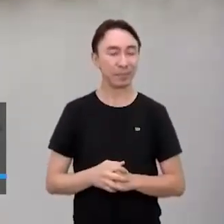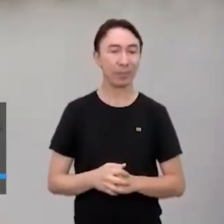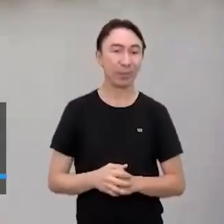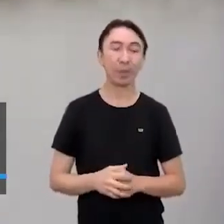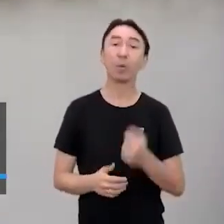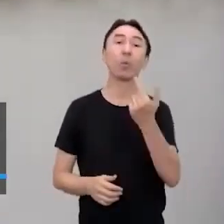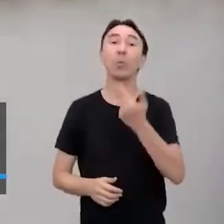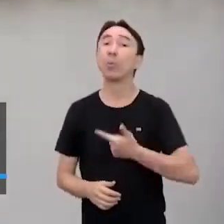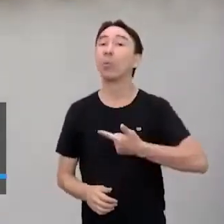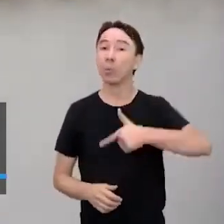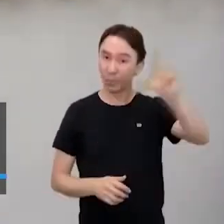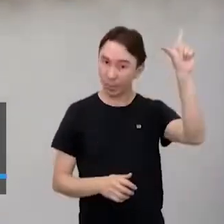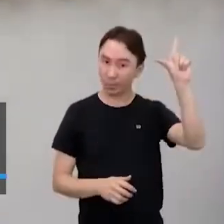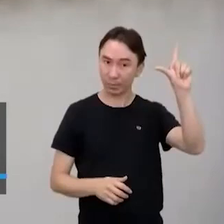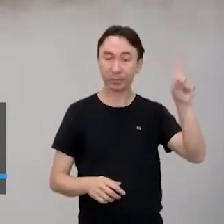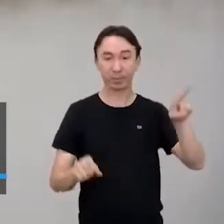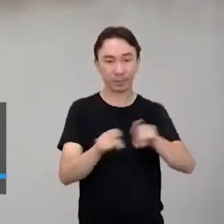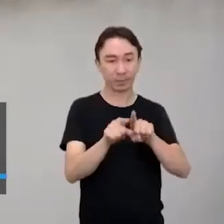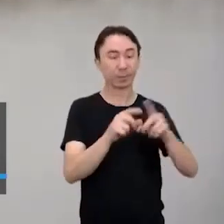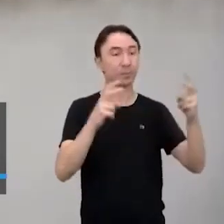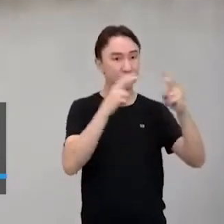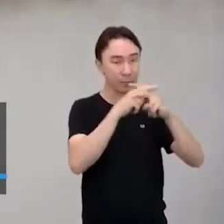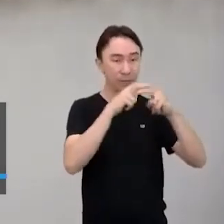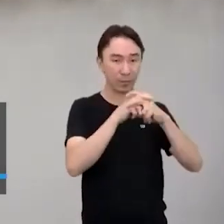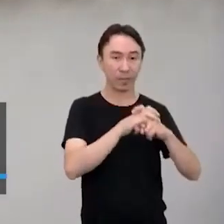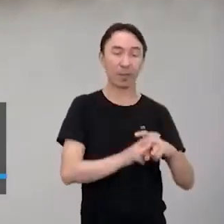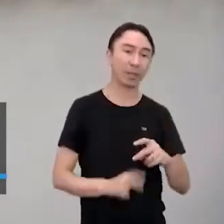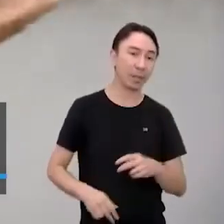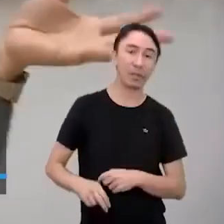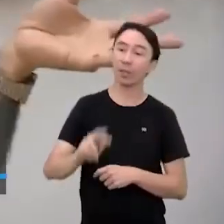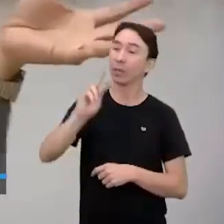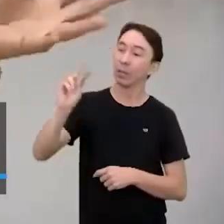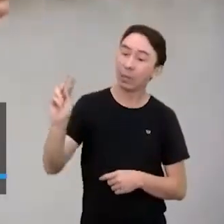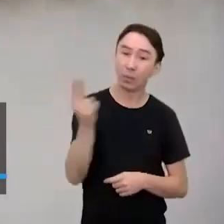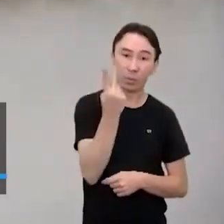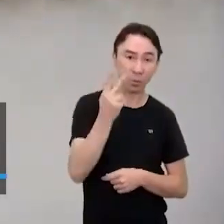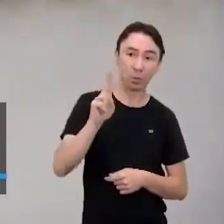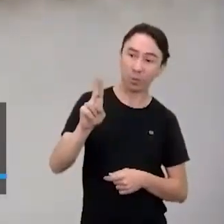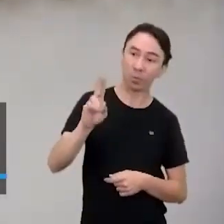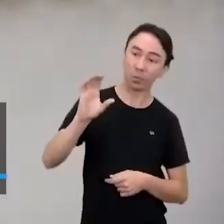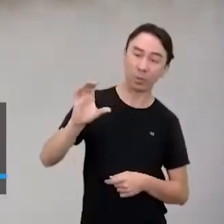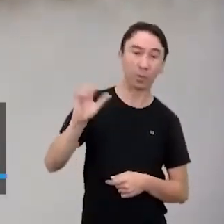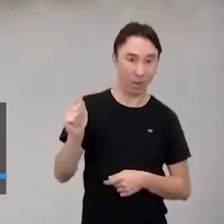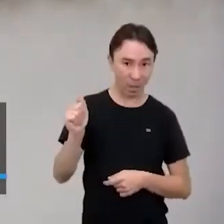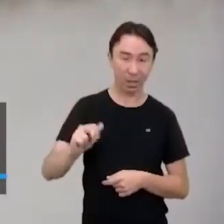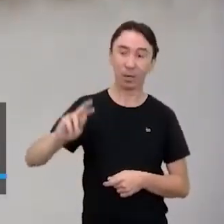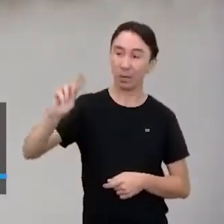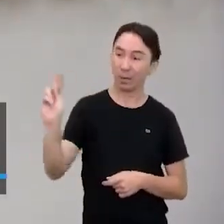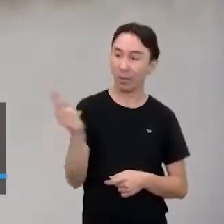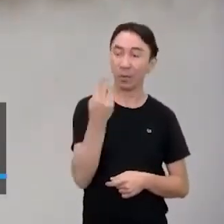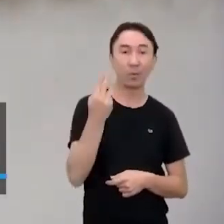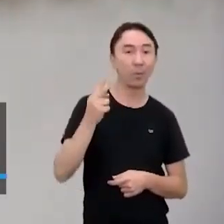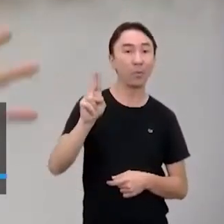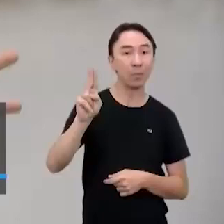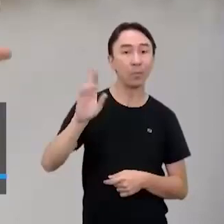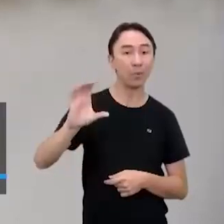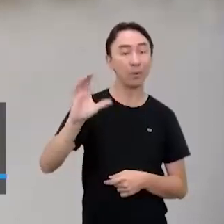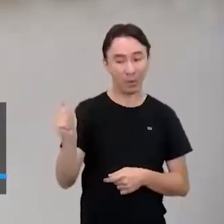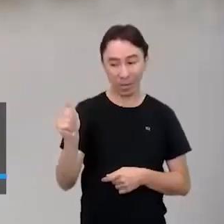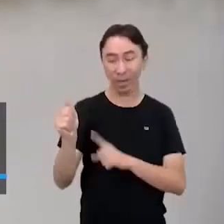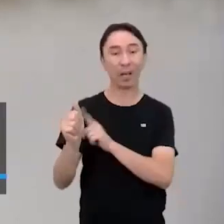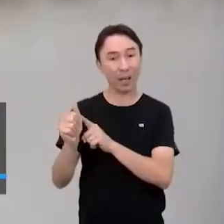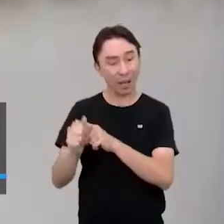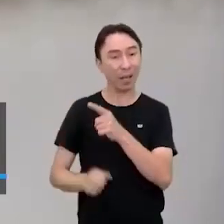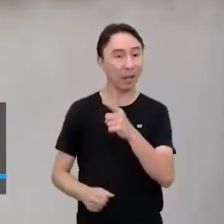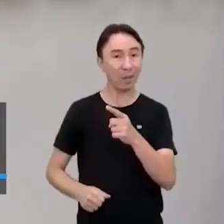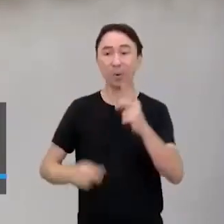práticas corporais é o Uka-Uka, que é uma luta indígena E ela é uma luta indígena do Xingu. Aí